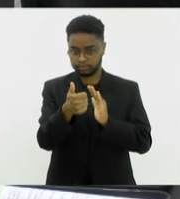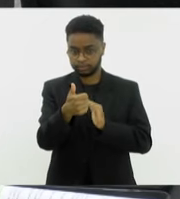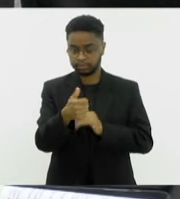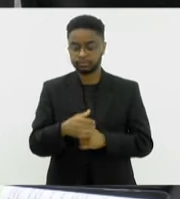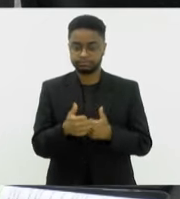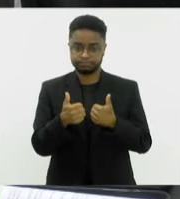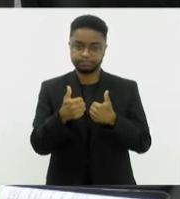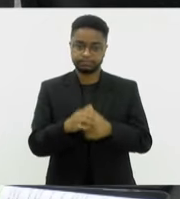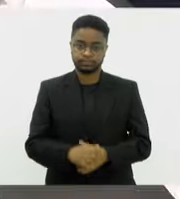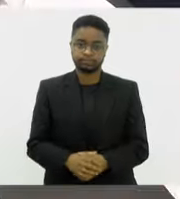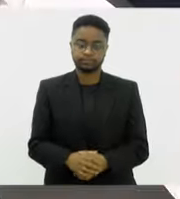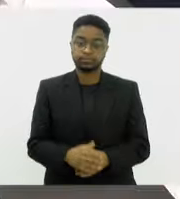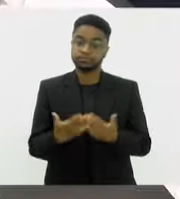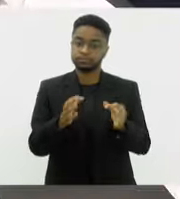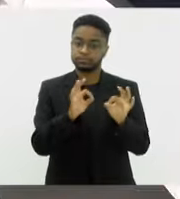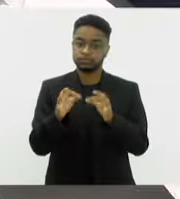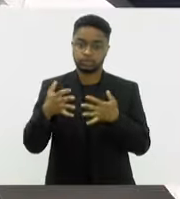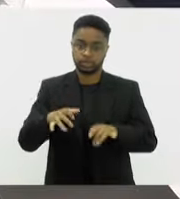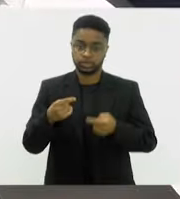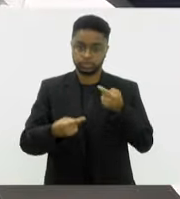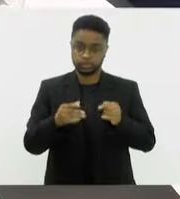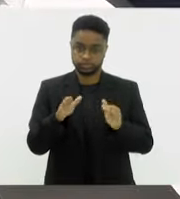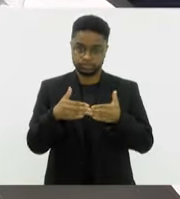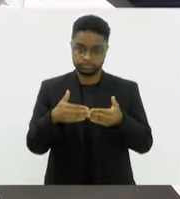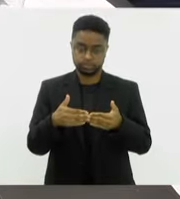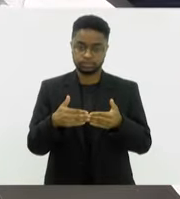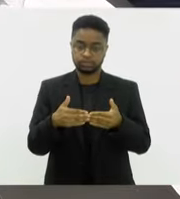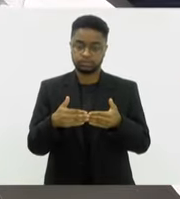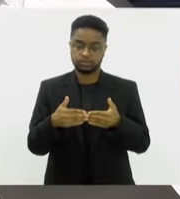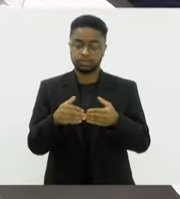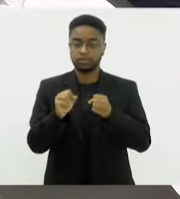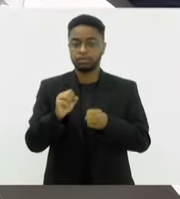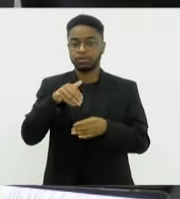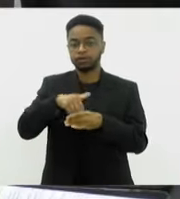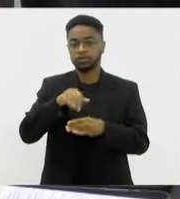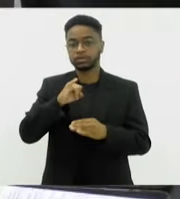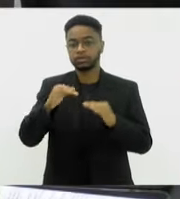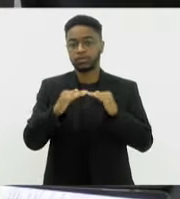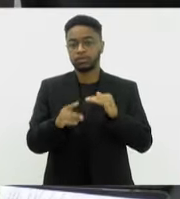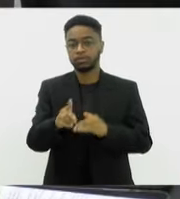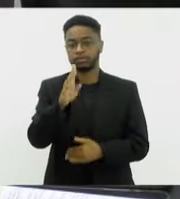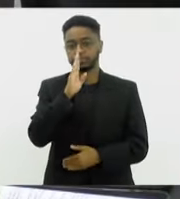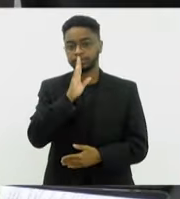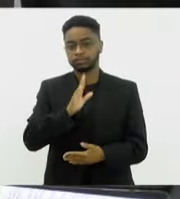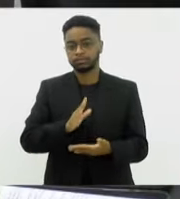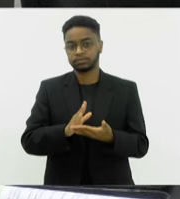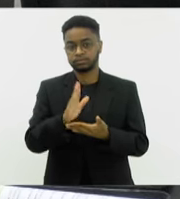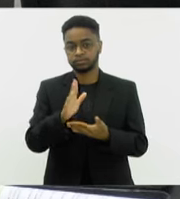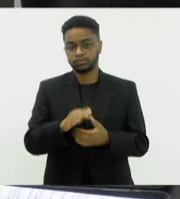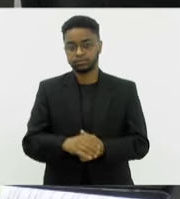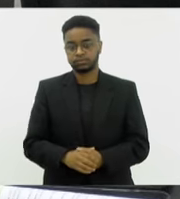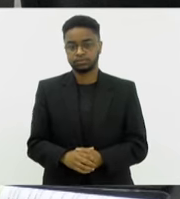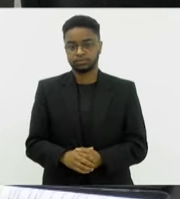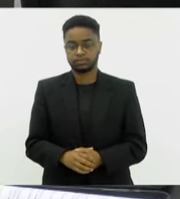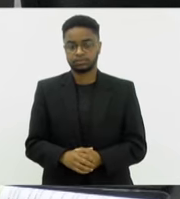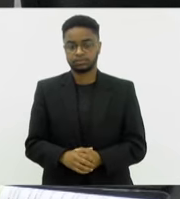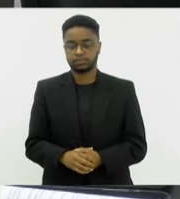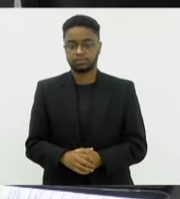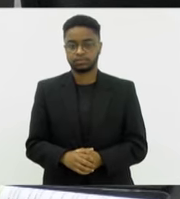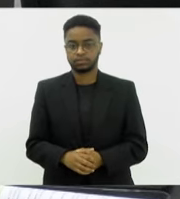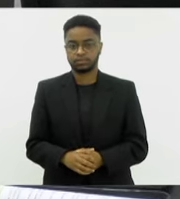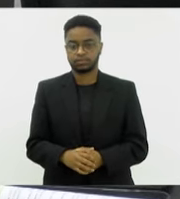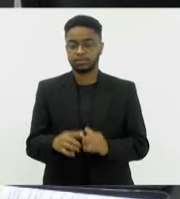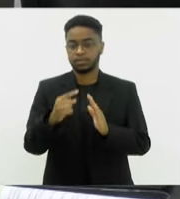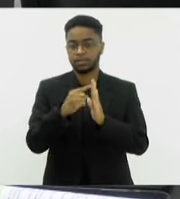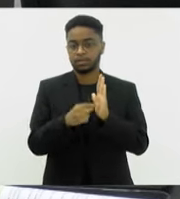Pode, claro. Então, não havendo quem queira discutir, encerrada a discussão. Em votação, senhores que aprovam, permaneçam como estão. Aprovado.